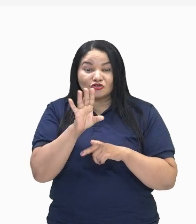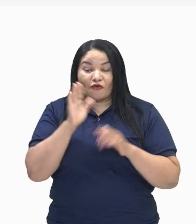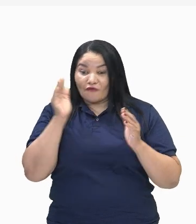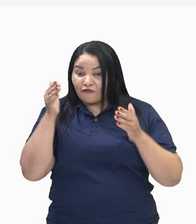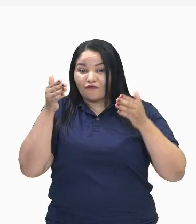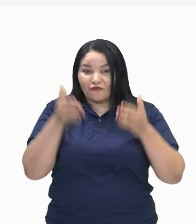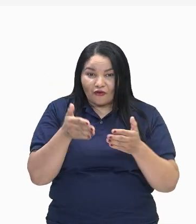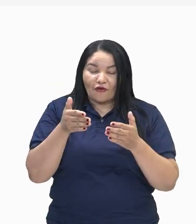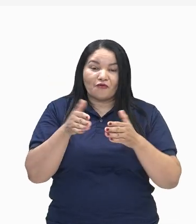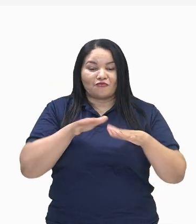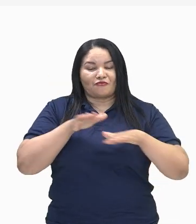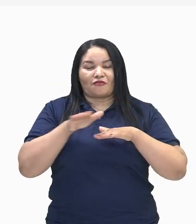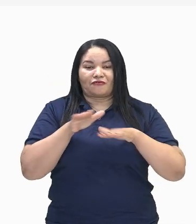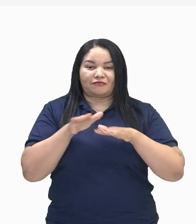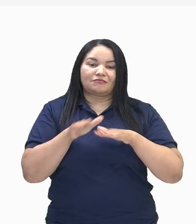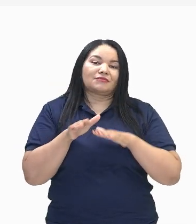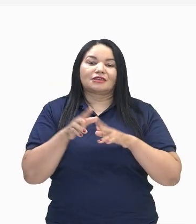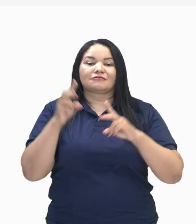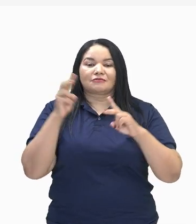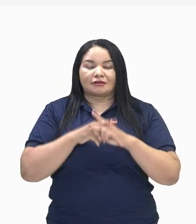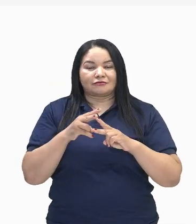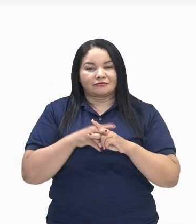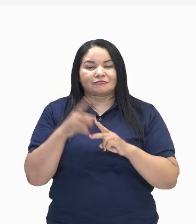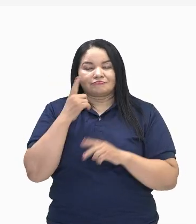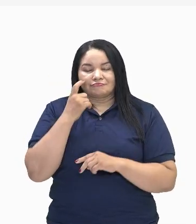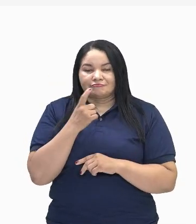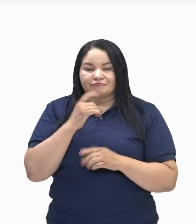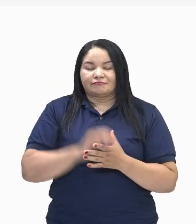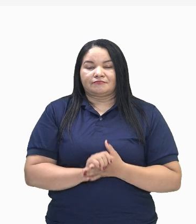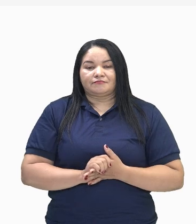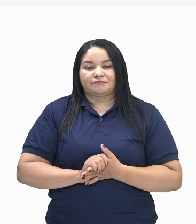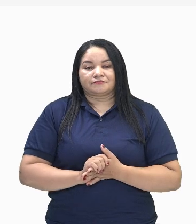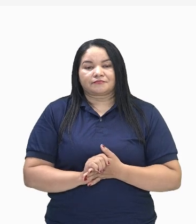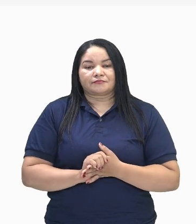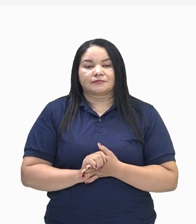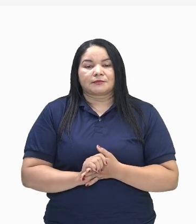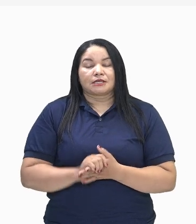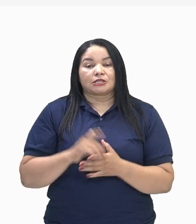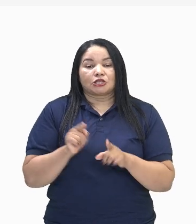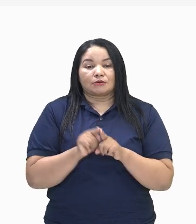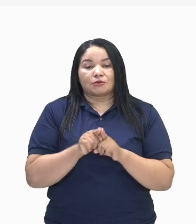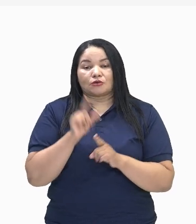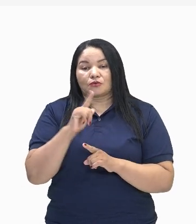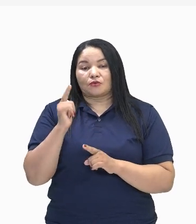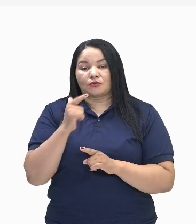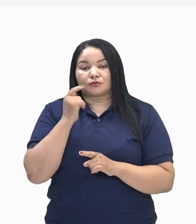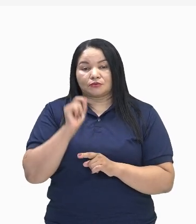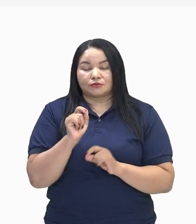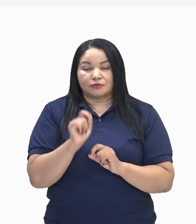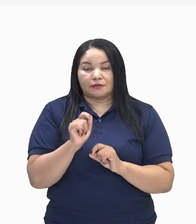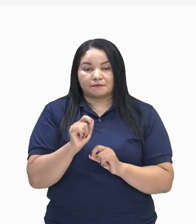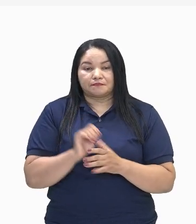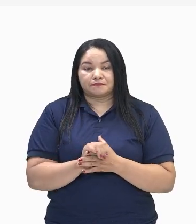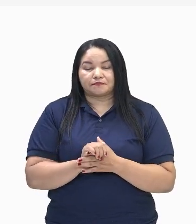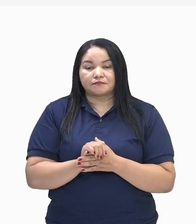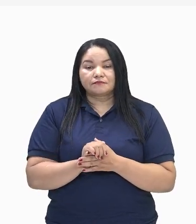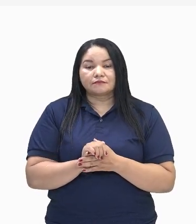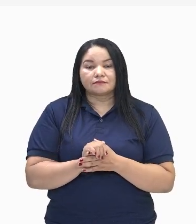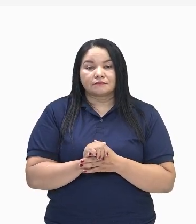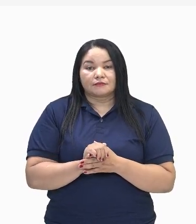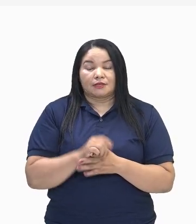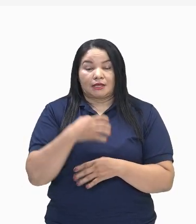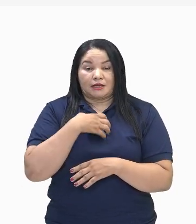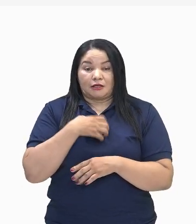em cada movimento. Bem interessante, viu? Outro benefício mental é o controle emocional